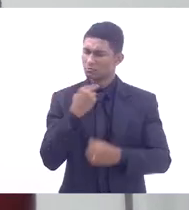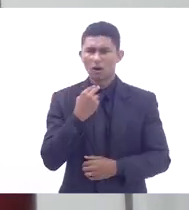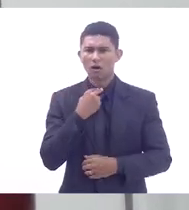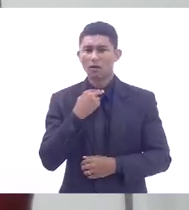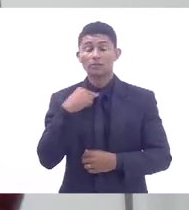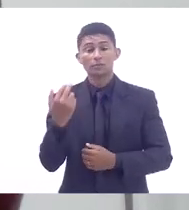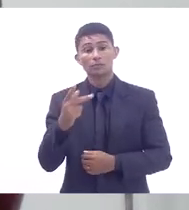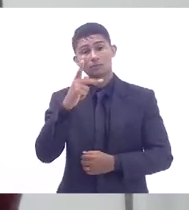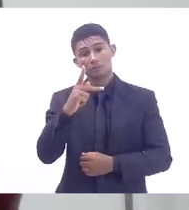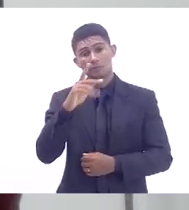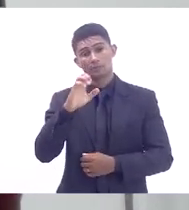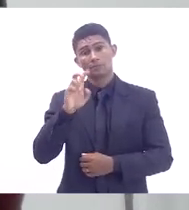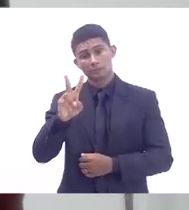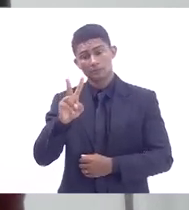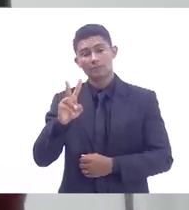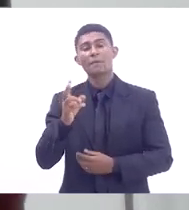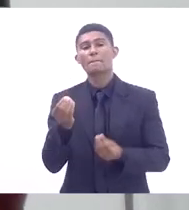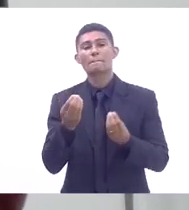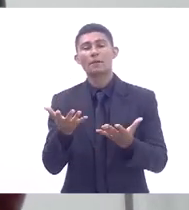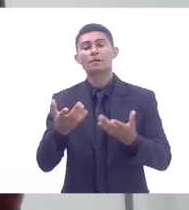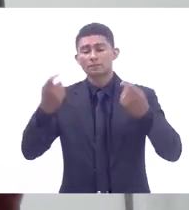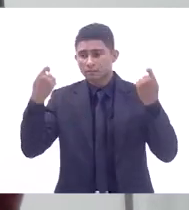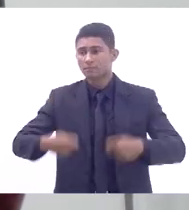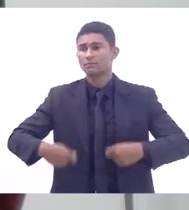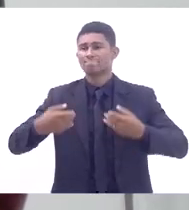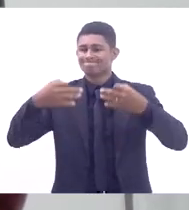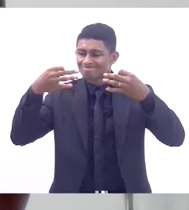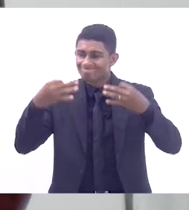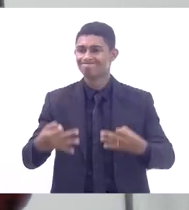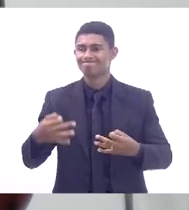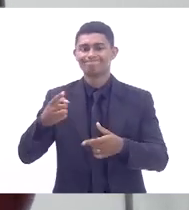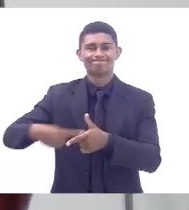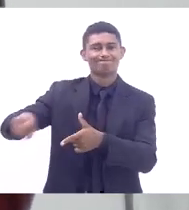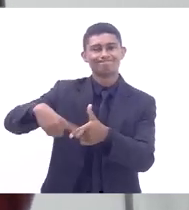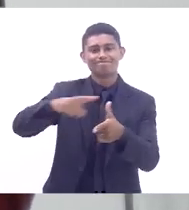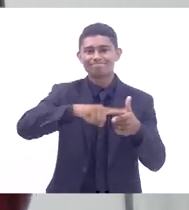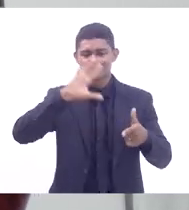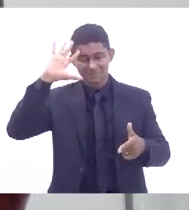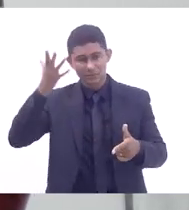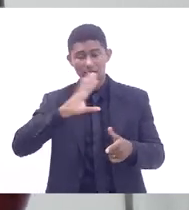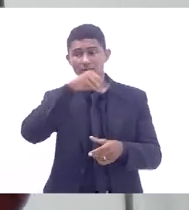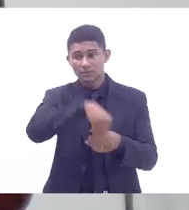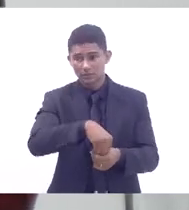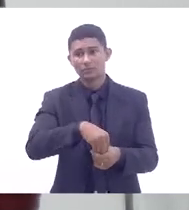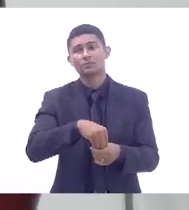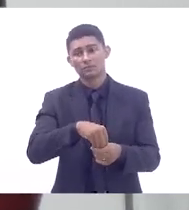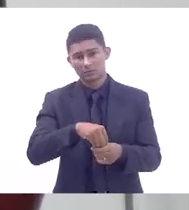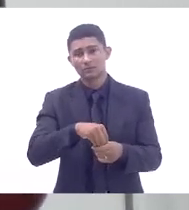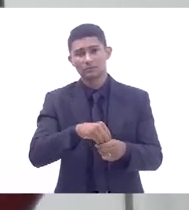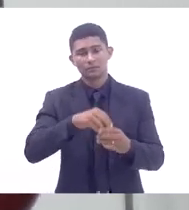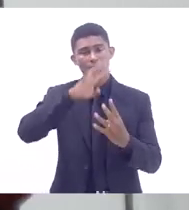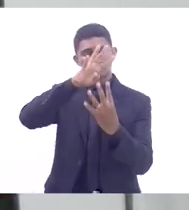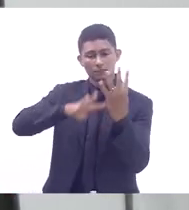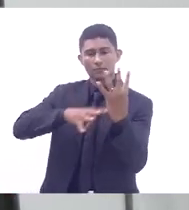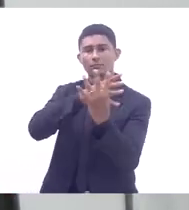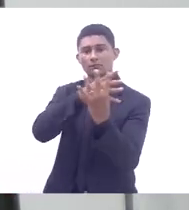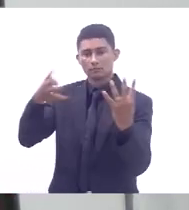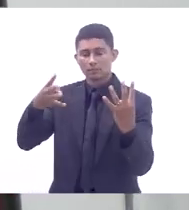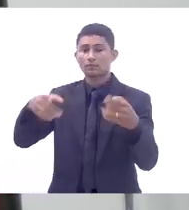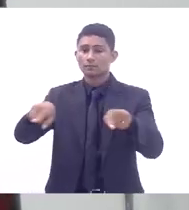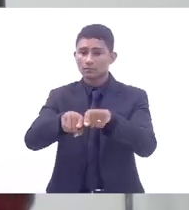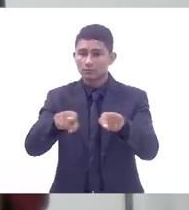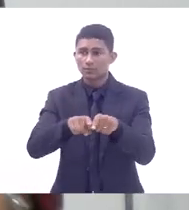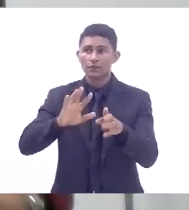ele vem nesse sentido para corrigir esses problemas problemas internos né da nossa tabela aí